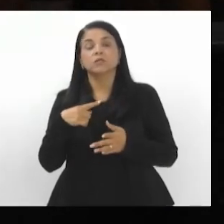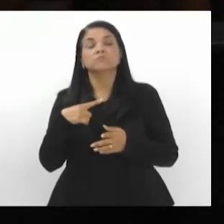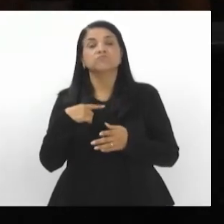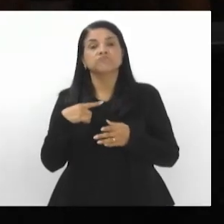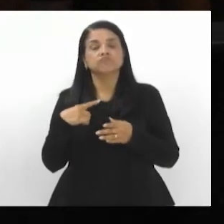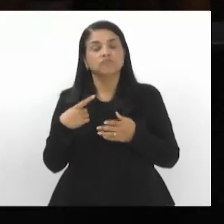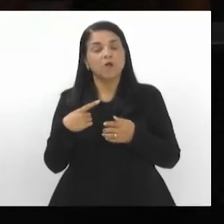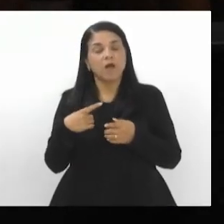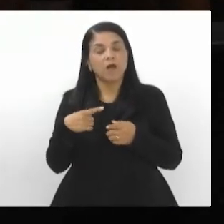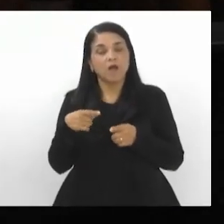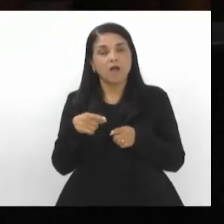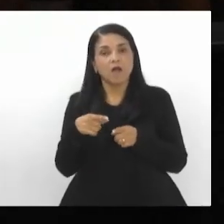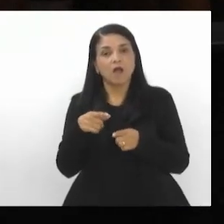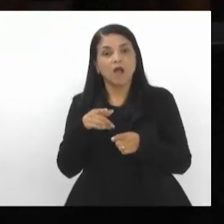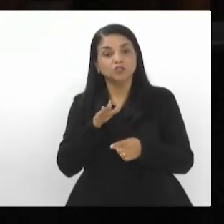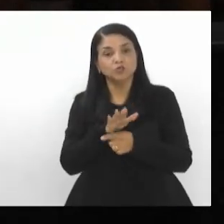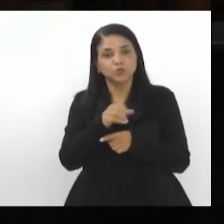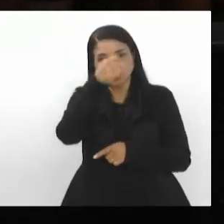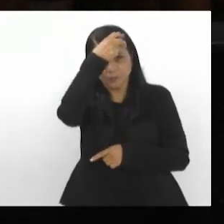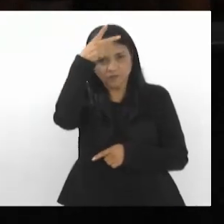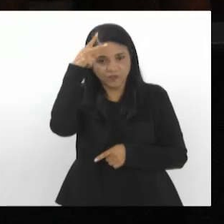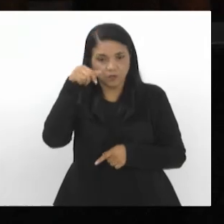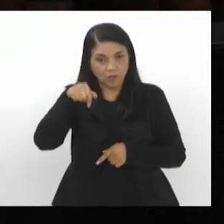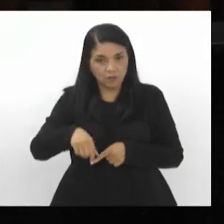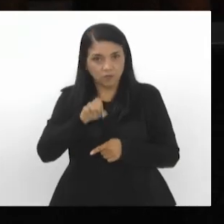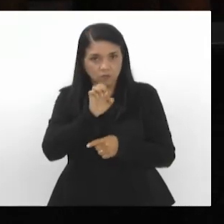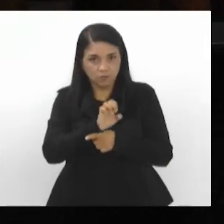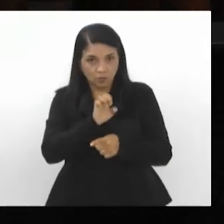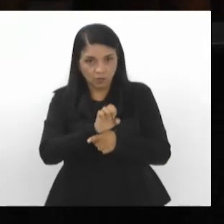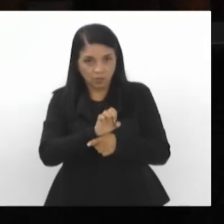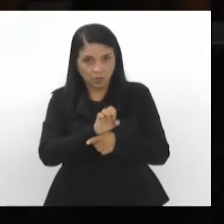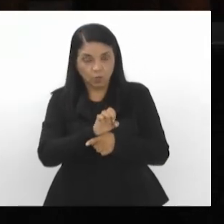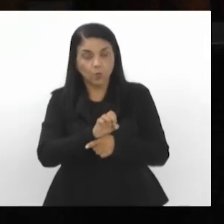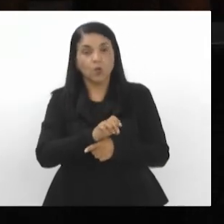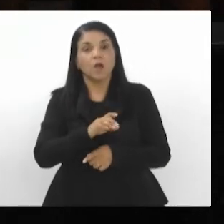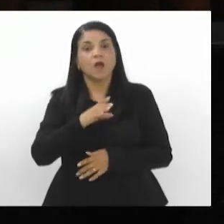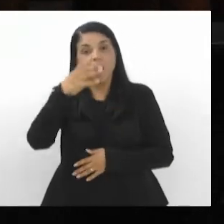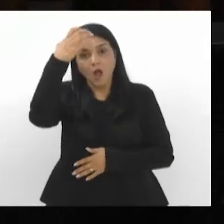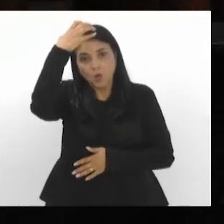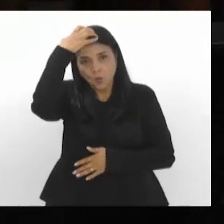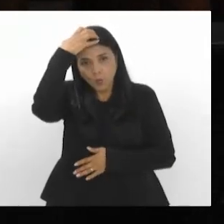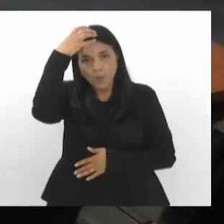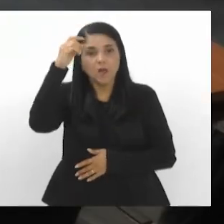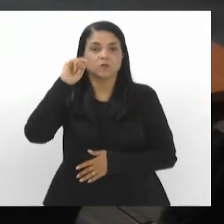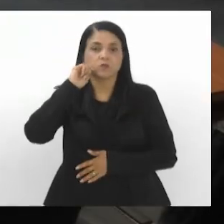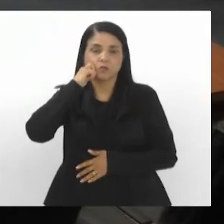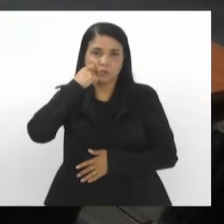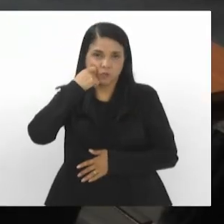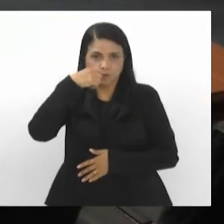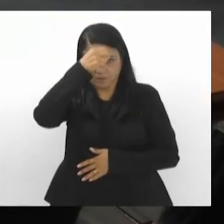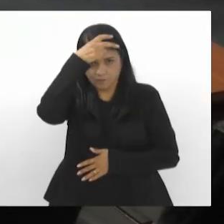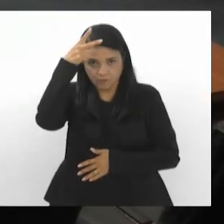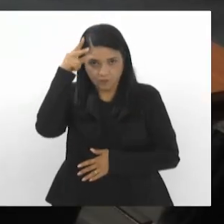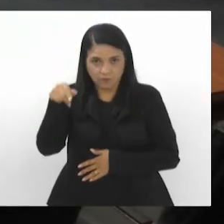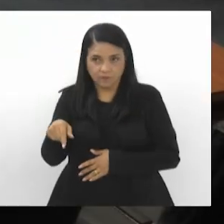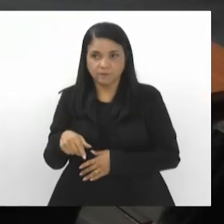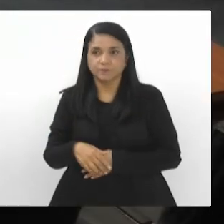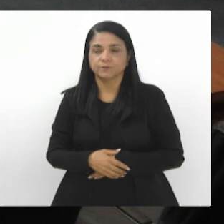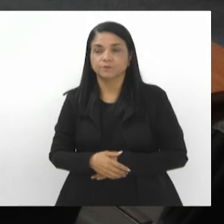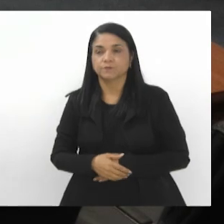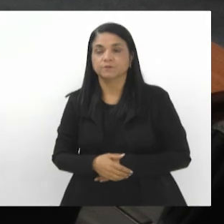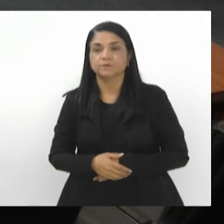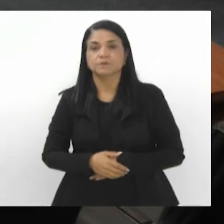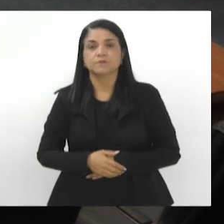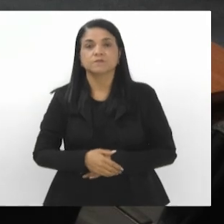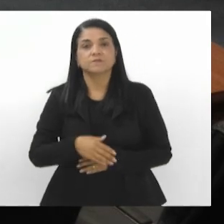prefeito de sua cidade. Ou seja, aqui no Rio, a culpa é do seu Eduardo Paes. Pois não, deputado? Primeiramente,